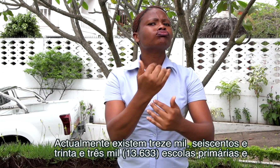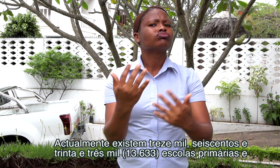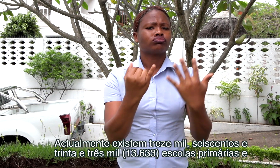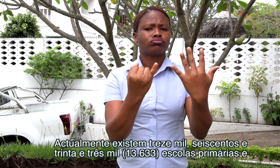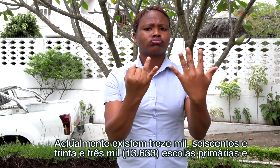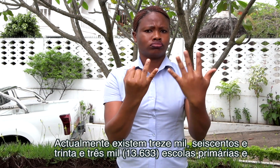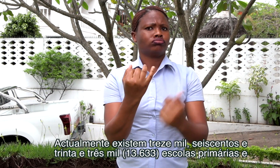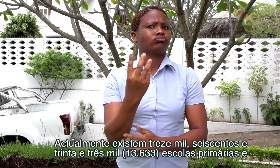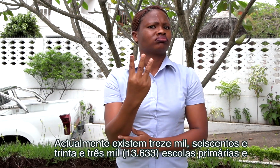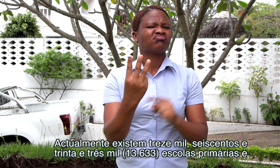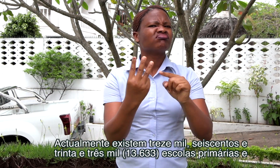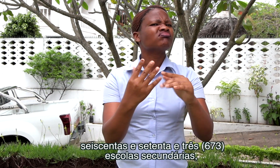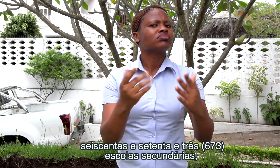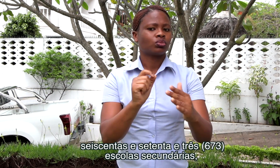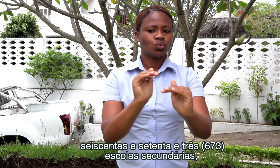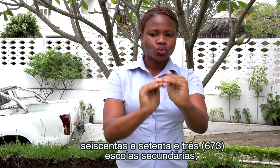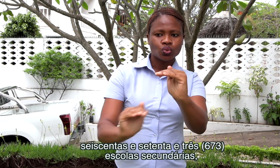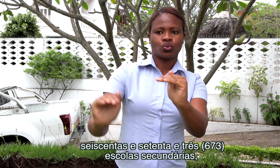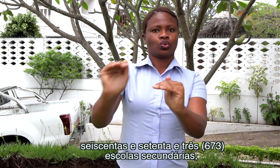13.633 escolas primárias e